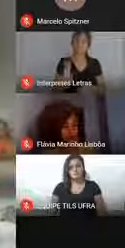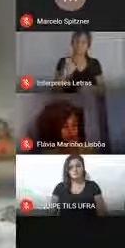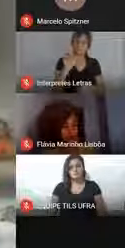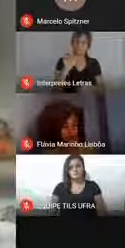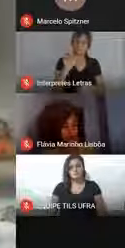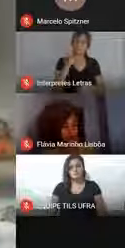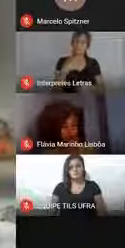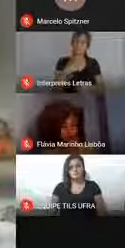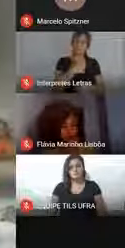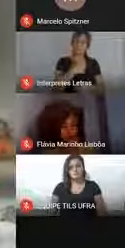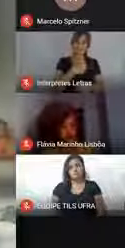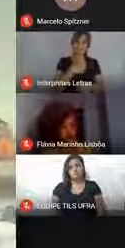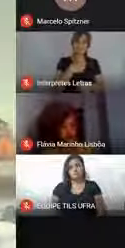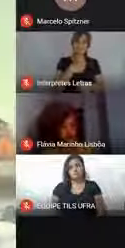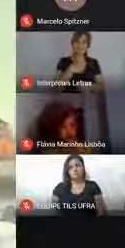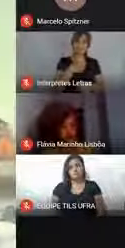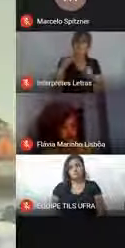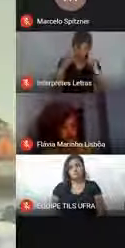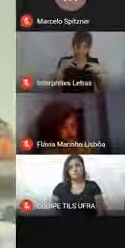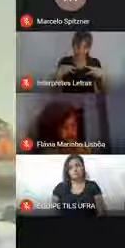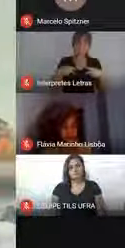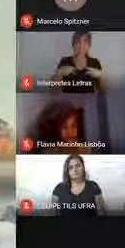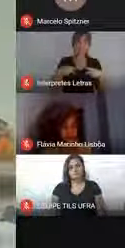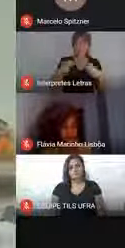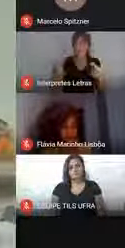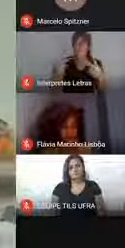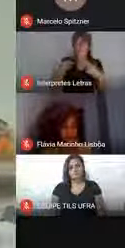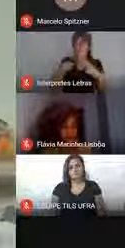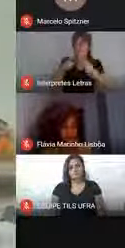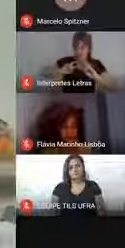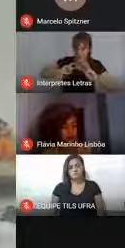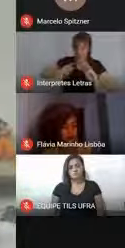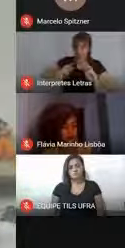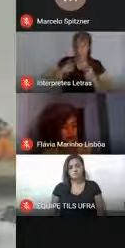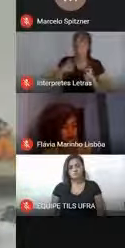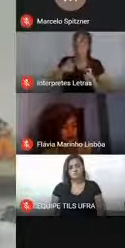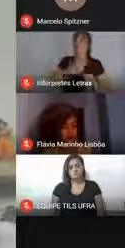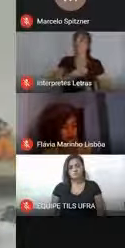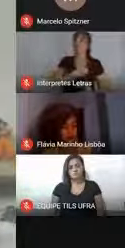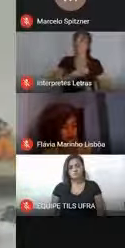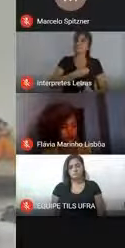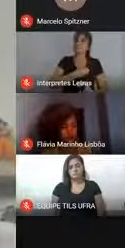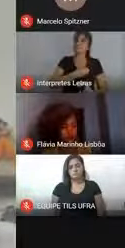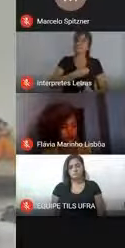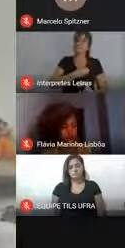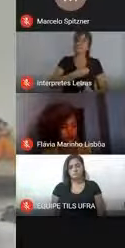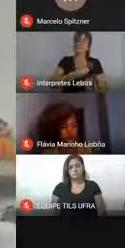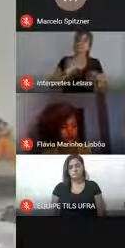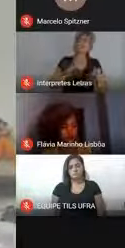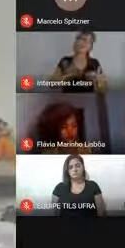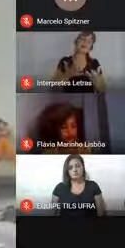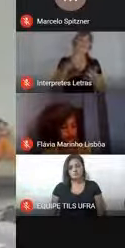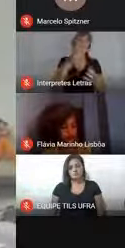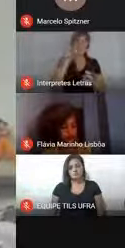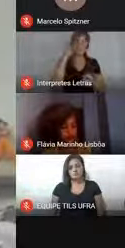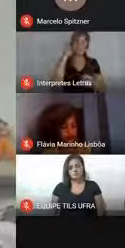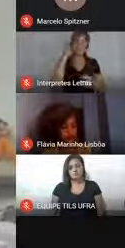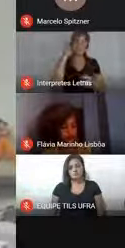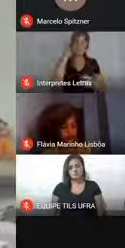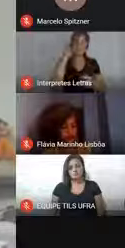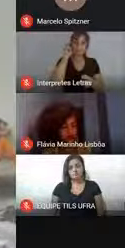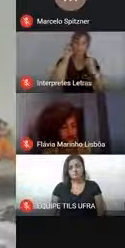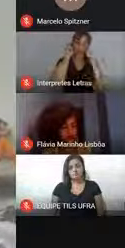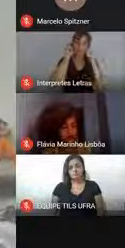sente vista, estão me vendo, eu existo, né? Porque muitas vezes o próprio indivíduo não recebe